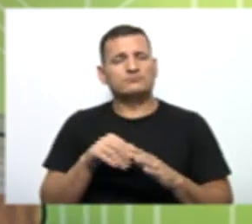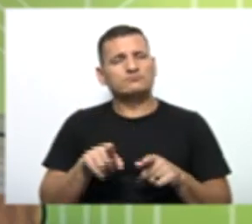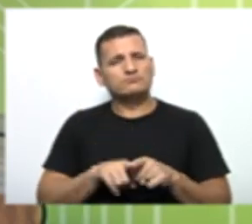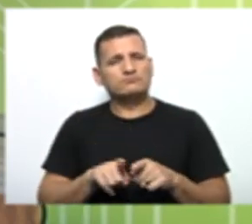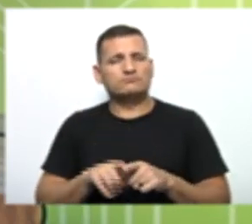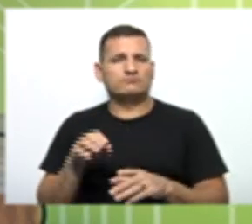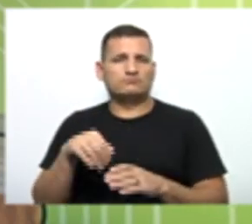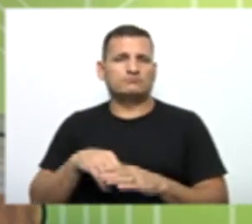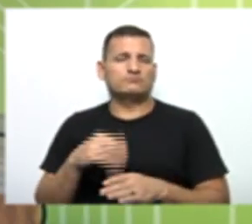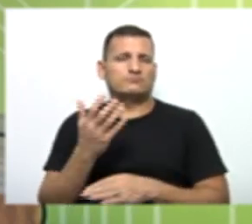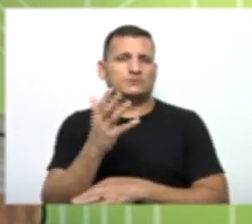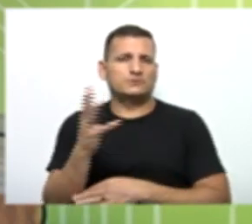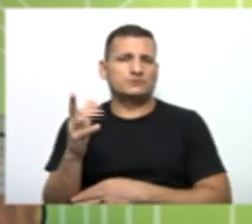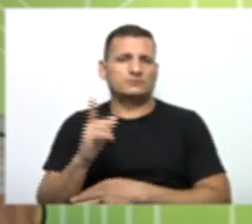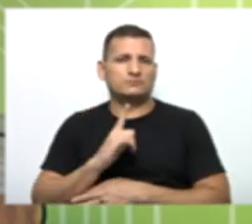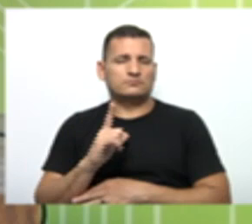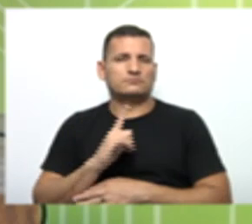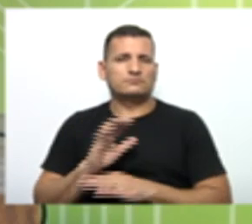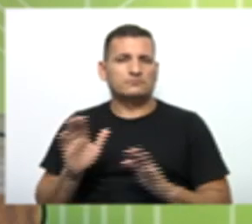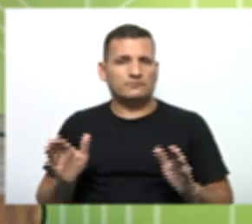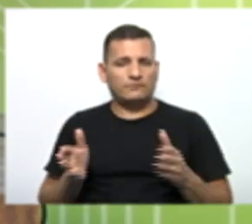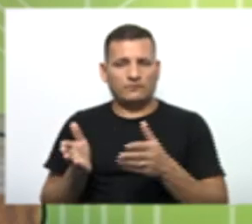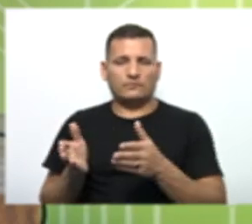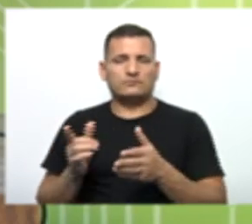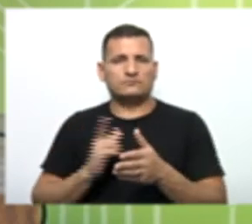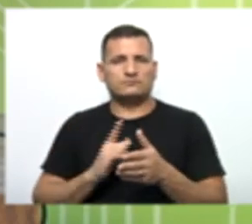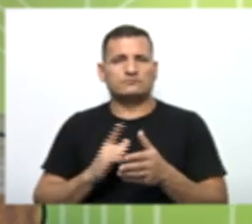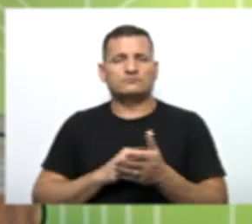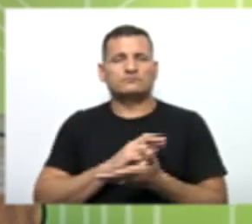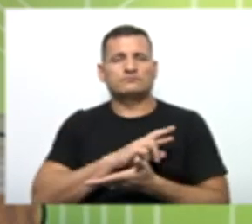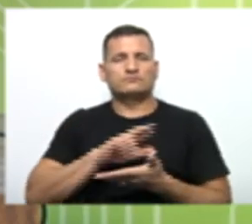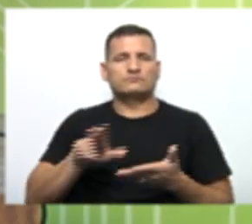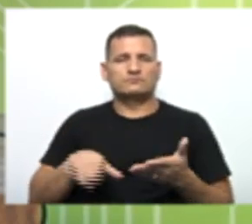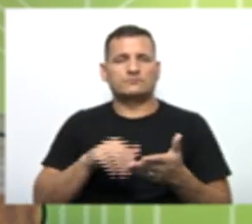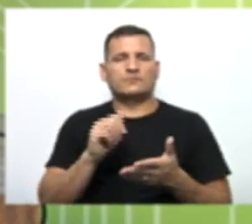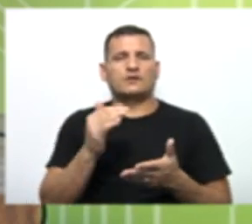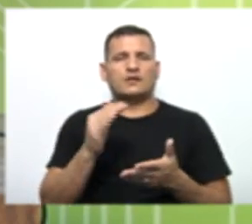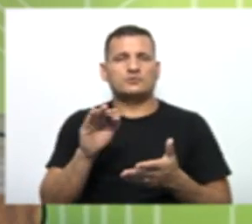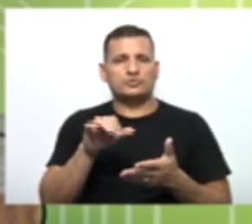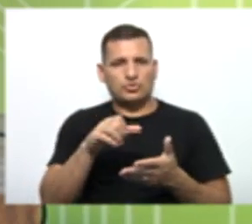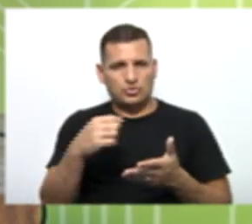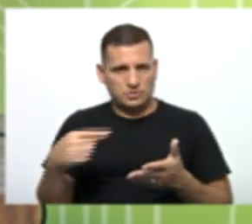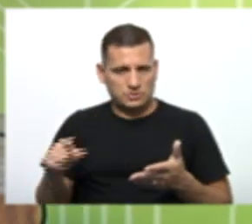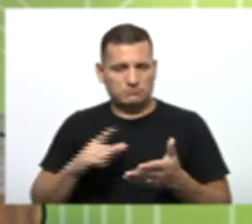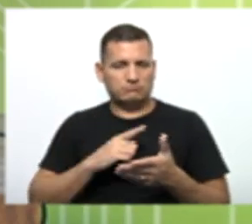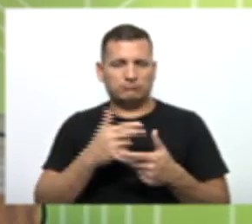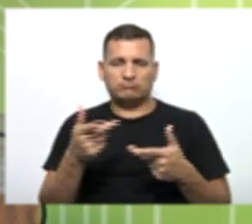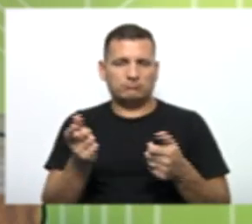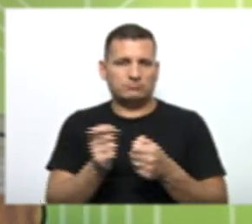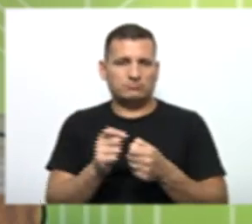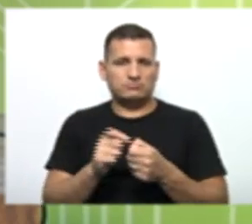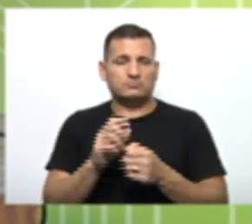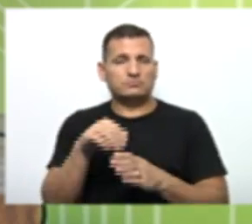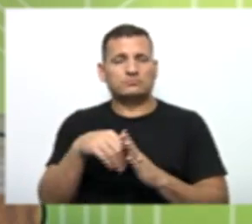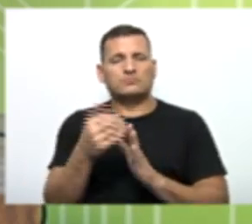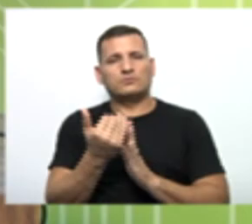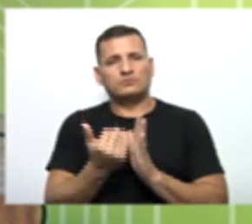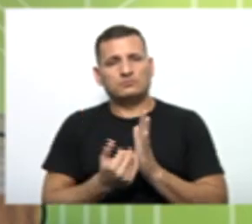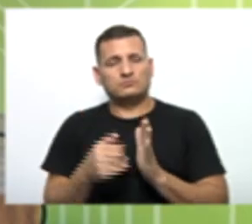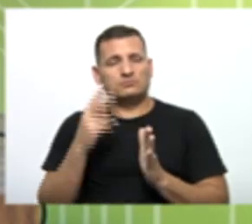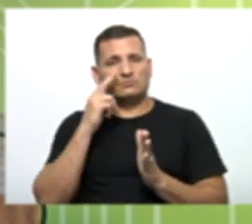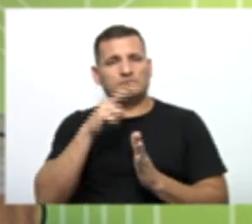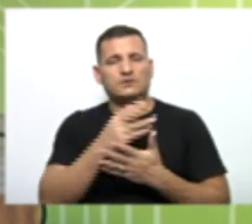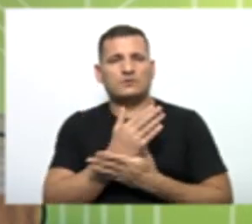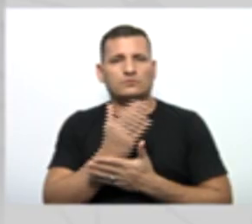políticas públicas voltadas para o meio ambiente, nós temos um conjunto de ações que estão reunidas em alguns programas. Nós vamos ver alguma dessas